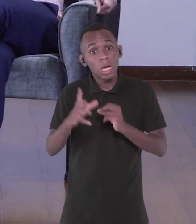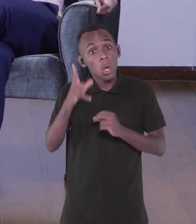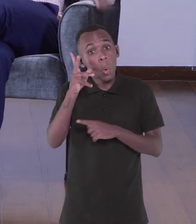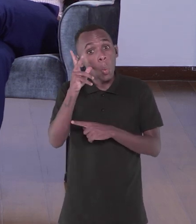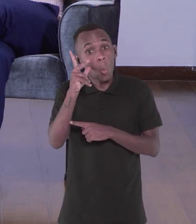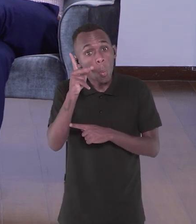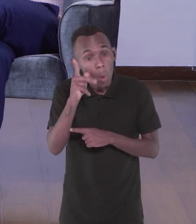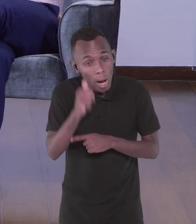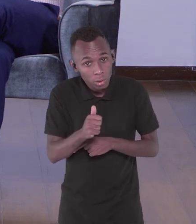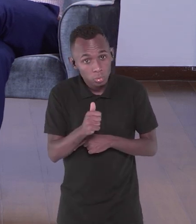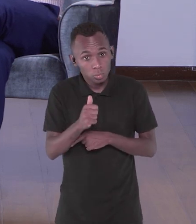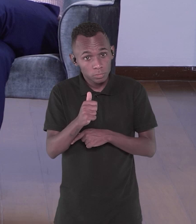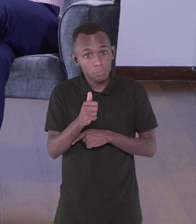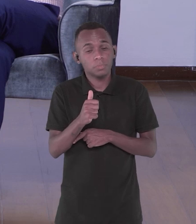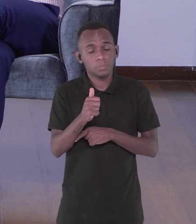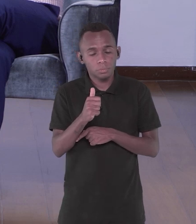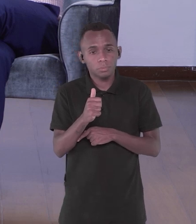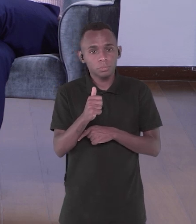acho que